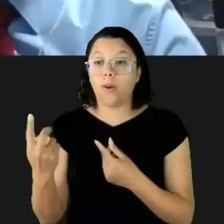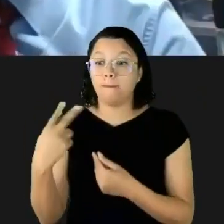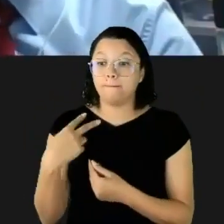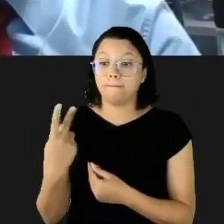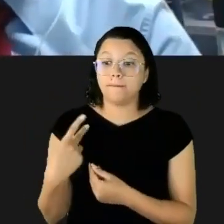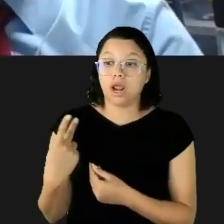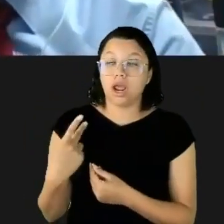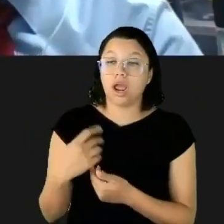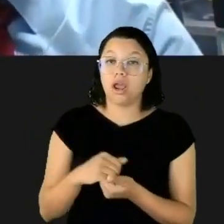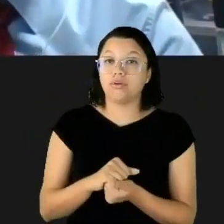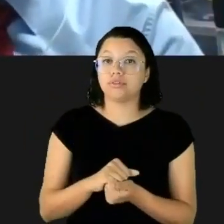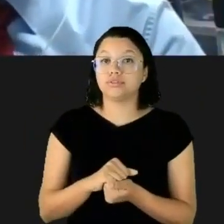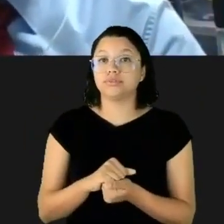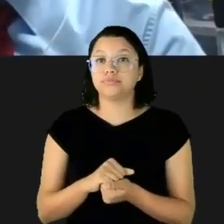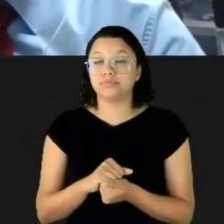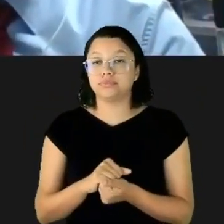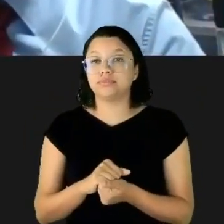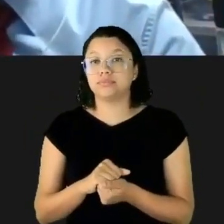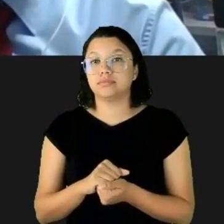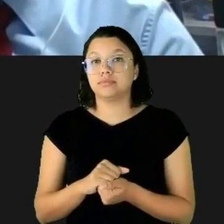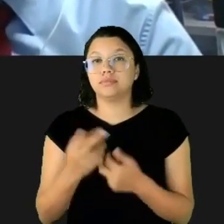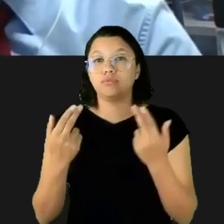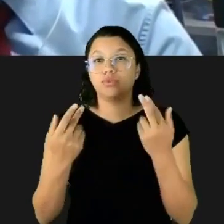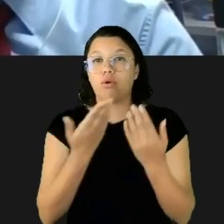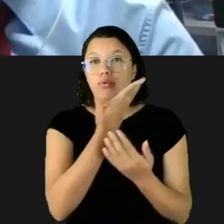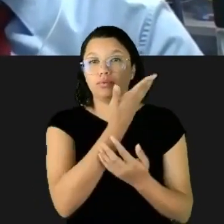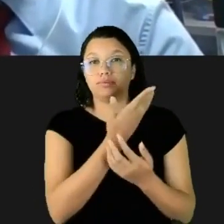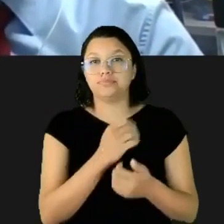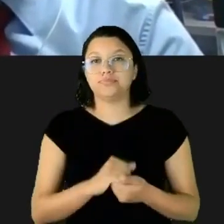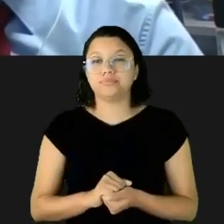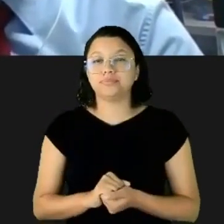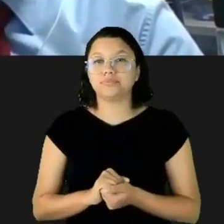pra gente nada mas é do que isso aqui ó